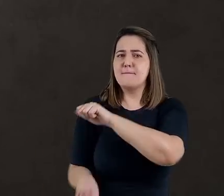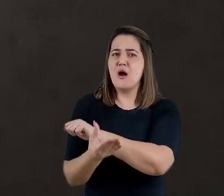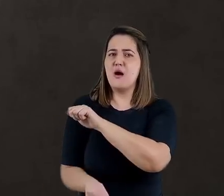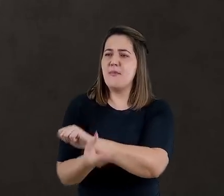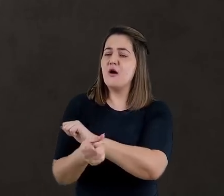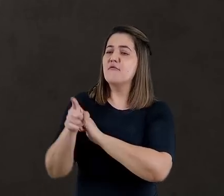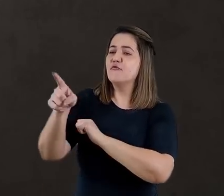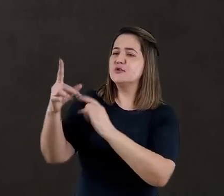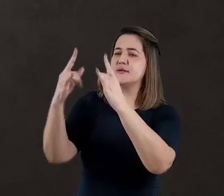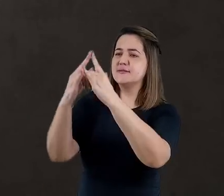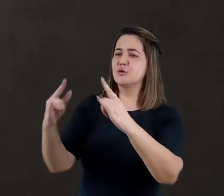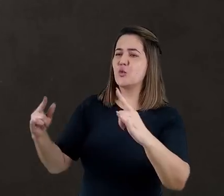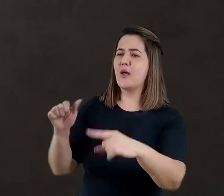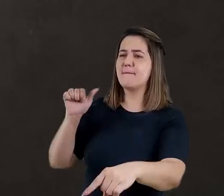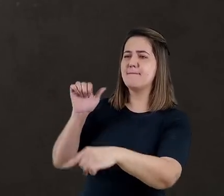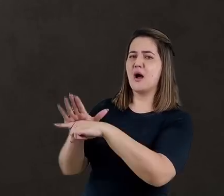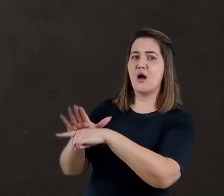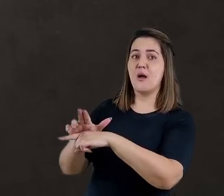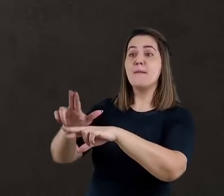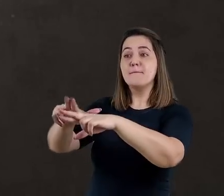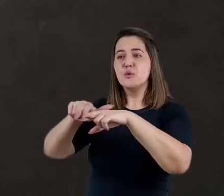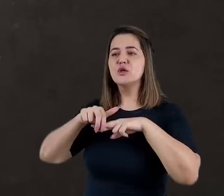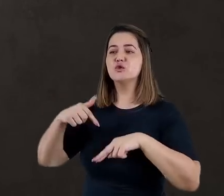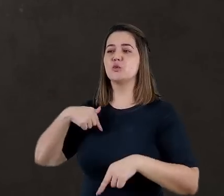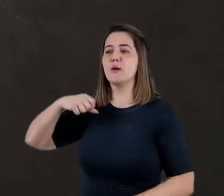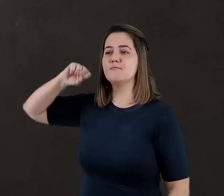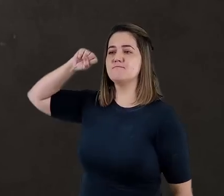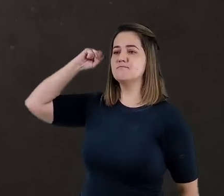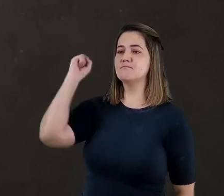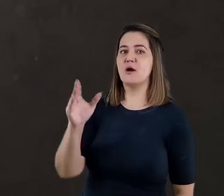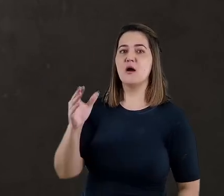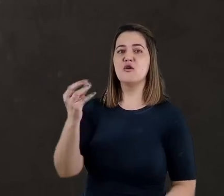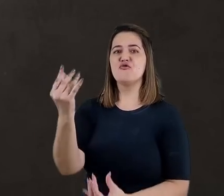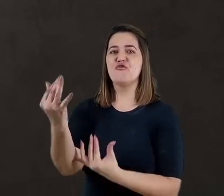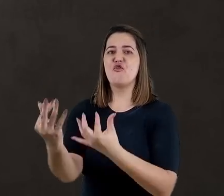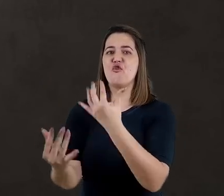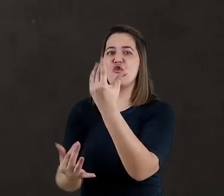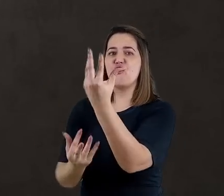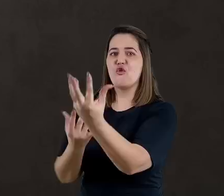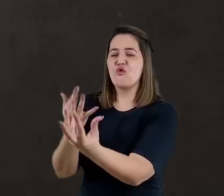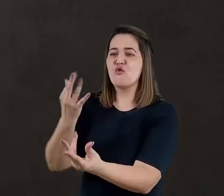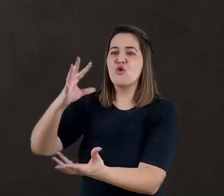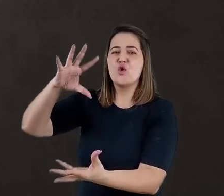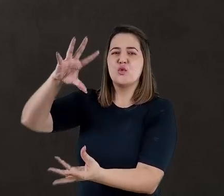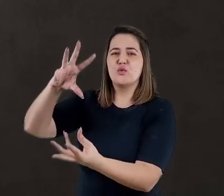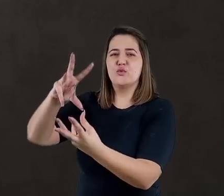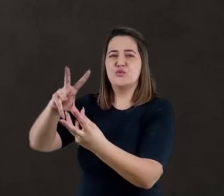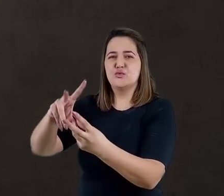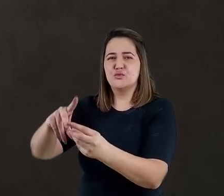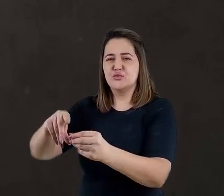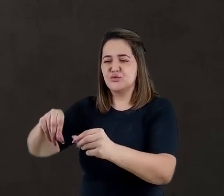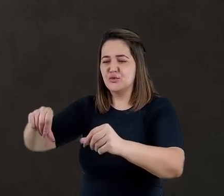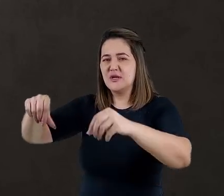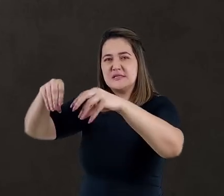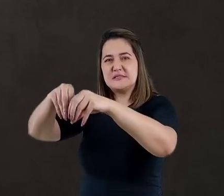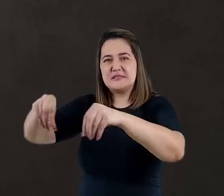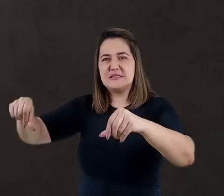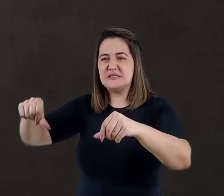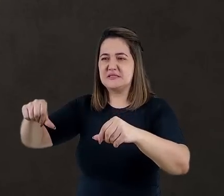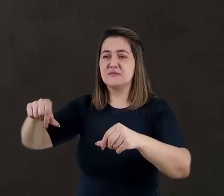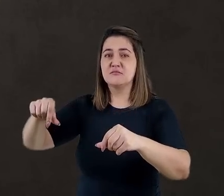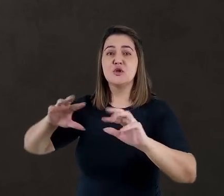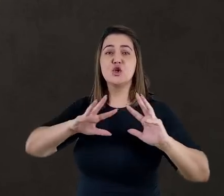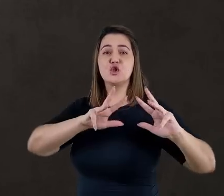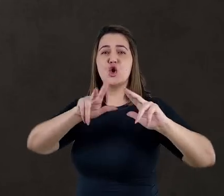seus santuários. Por isso, fiz sair do meio de você um fogo que o consumiu. Eu o reduzi a